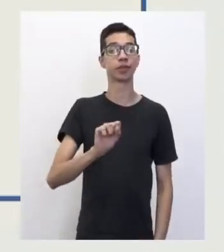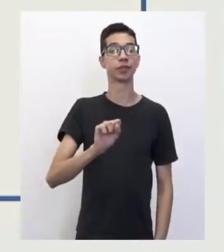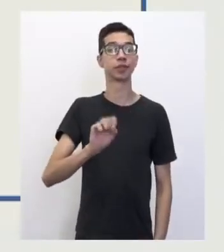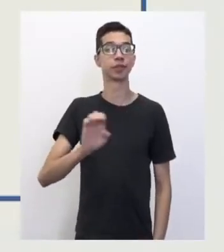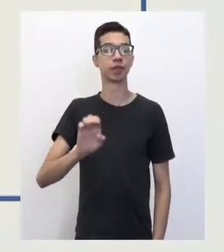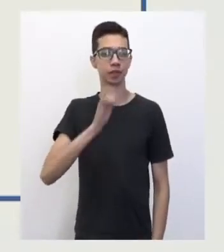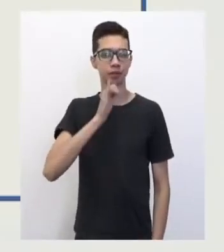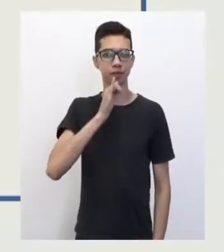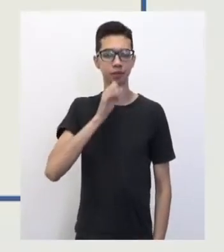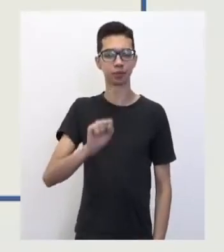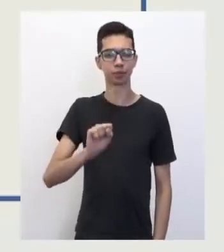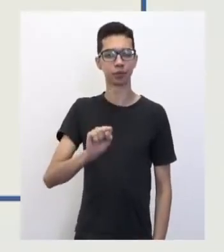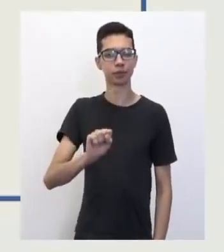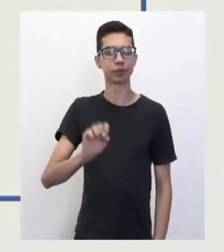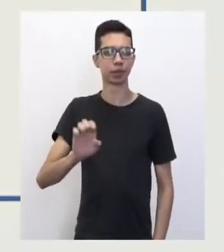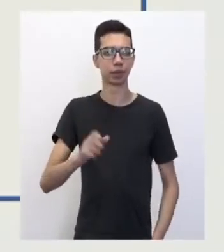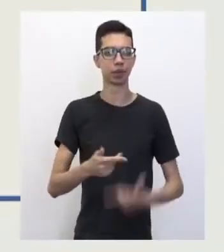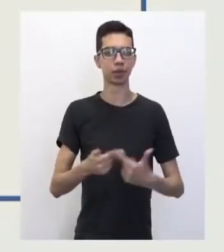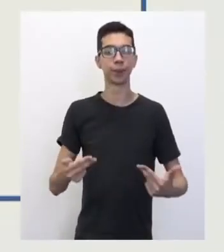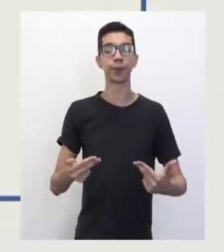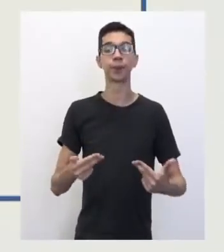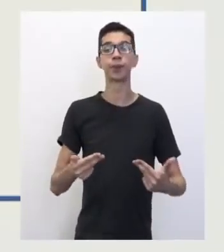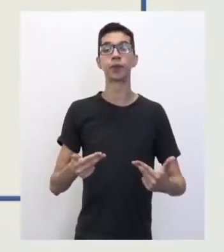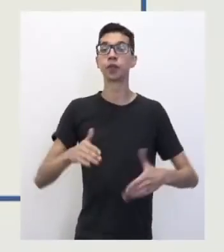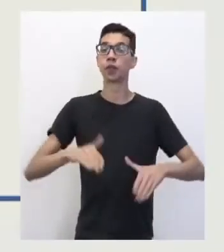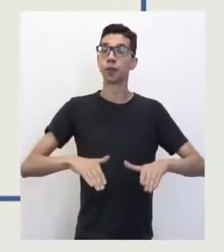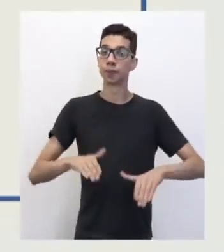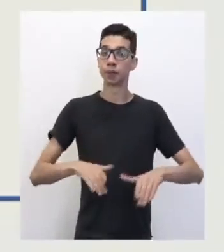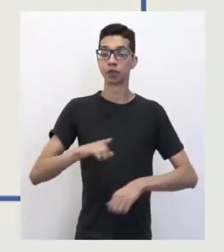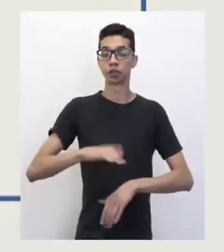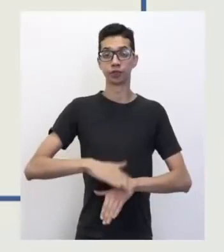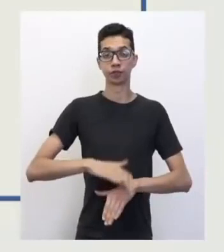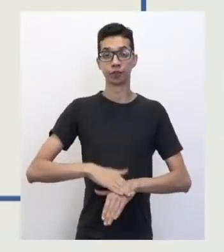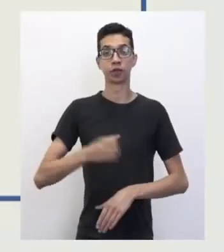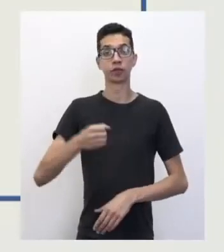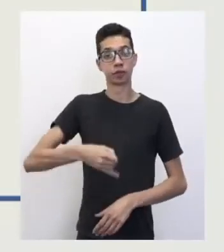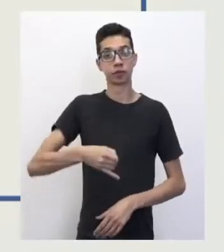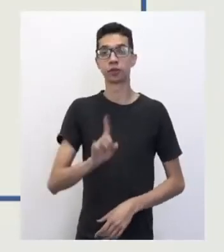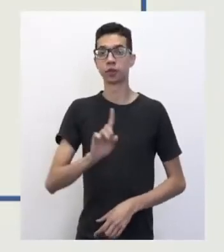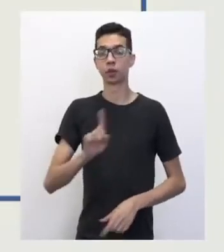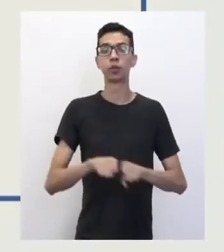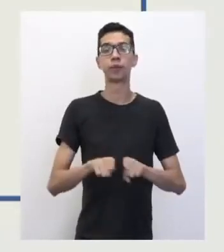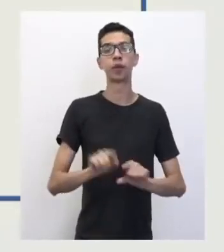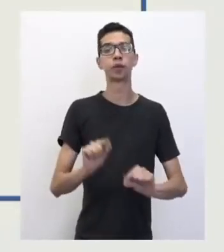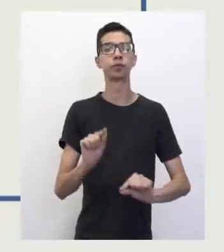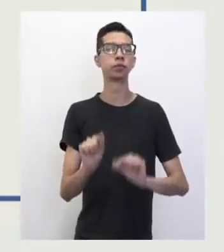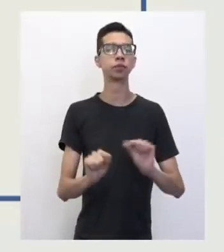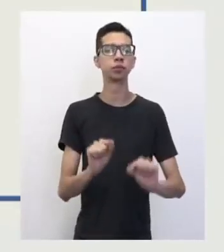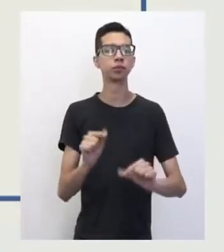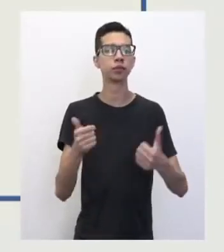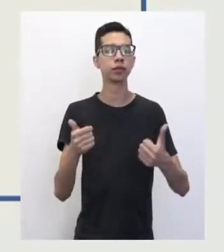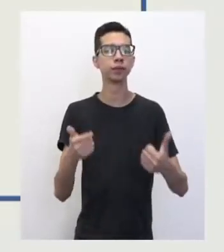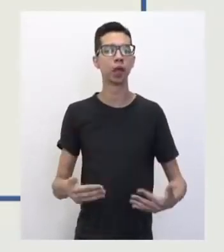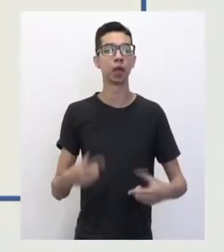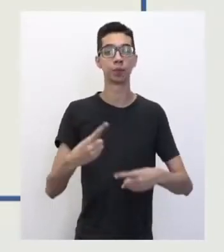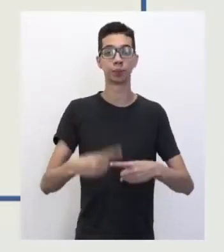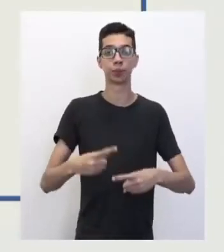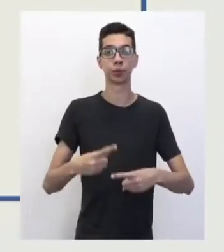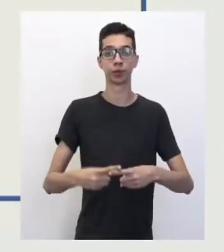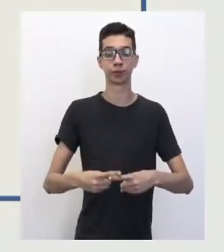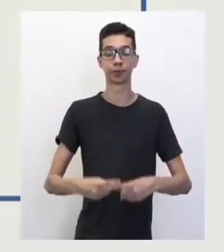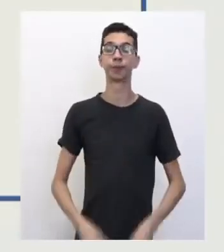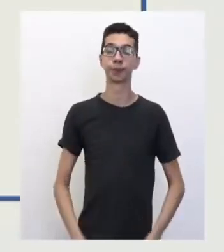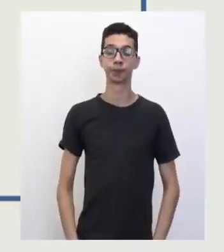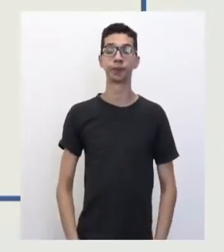condição. Expor razões, né, motivos para algo seria o porquê, por exemplo, né? Então,